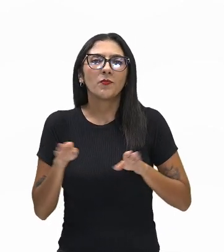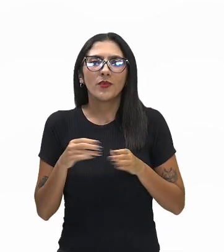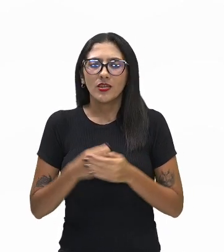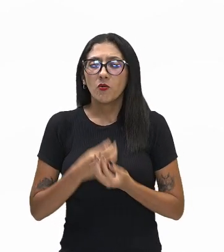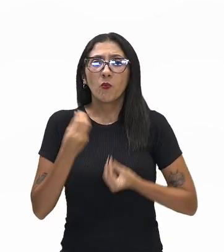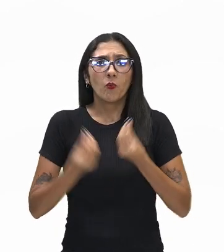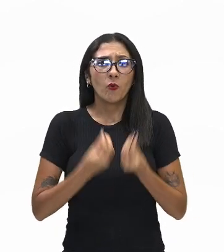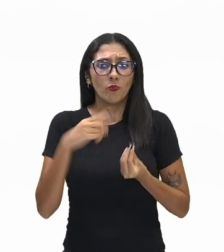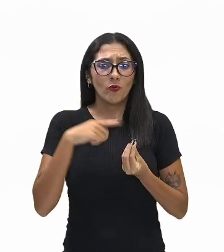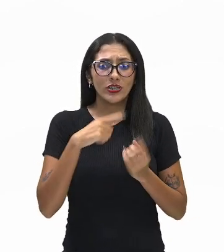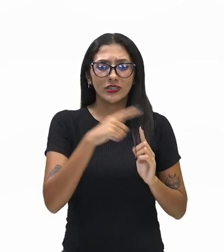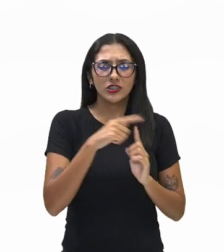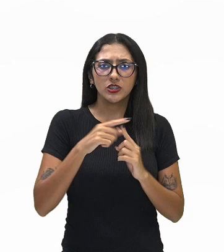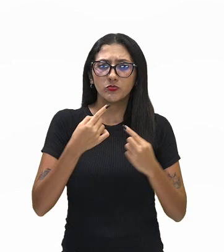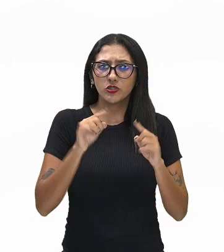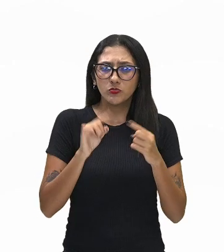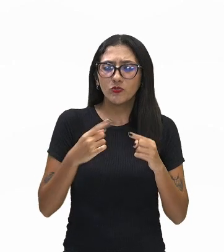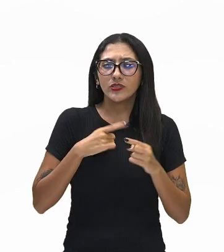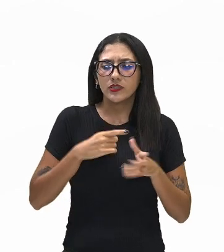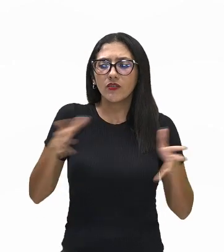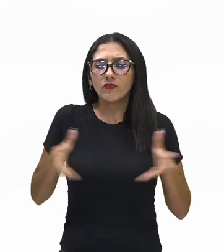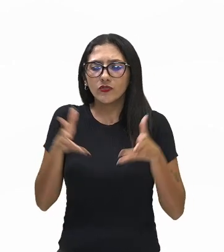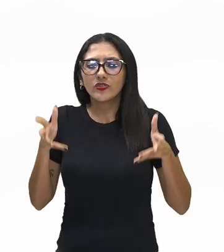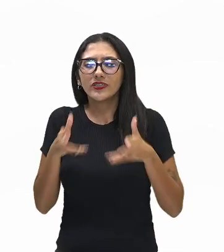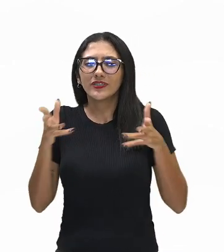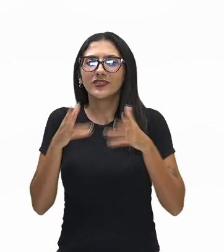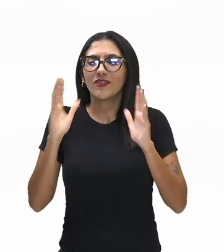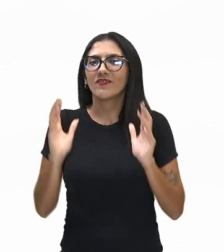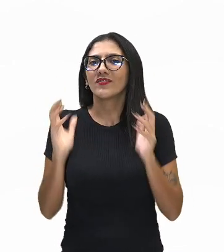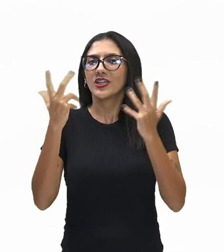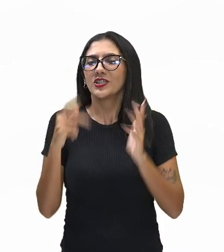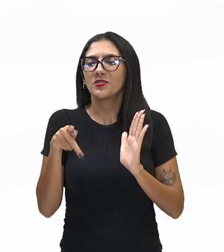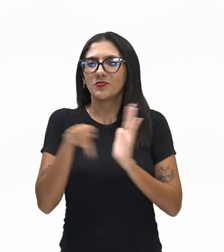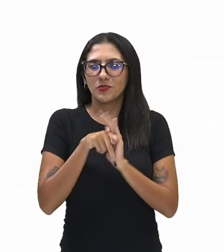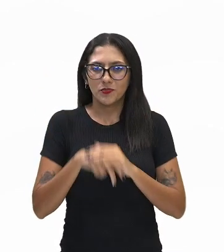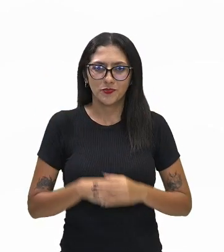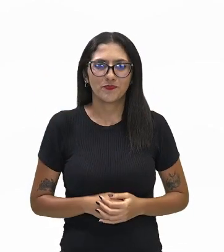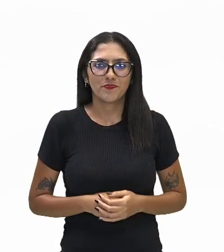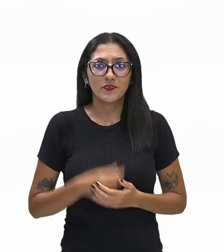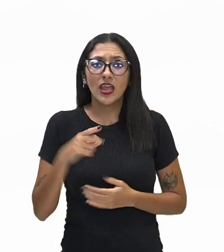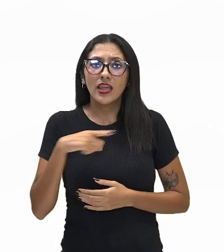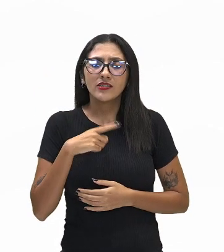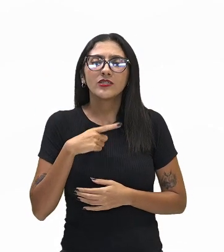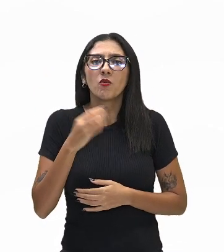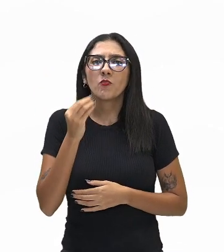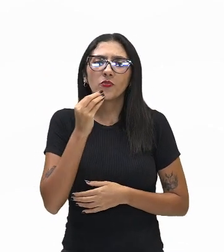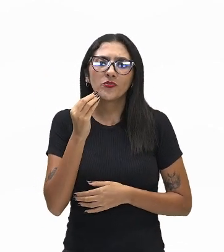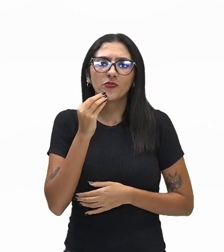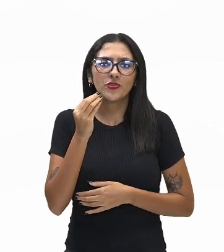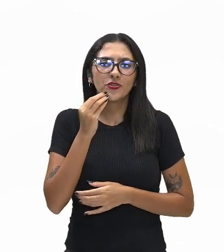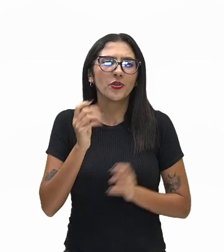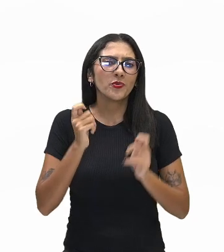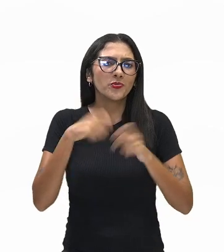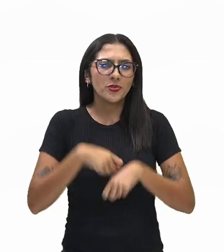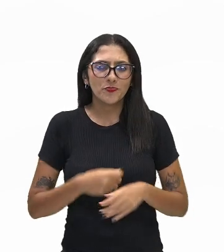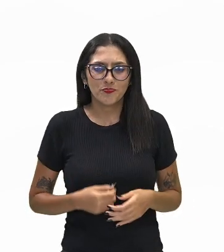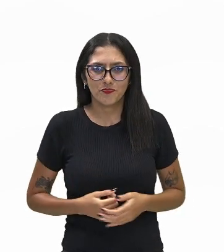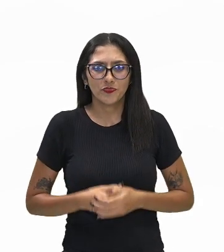promovem. Esses estilos possibilitaram e vêm possibilitando a esses jovens